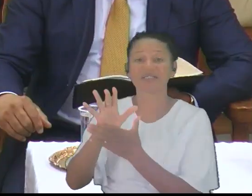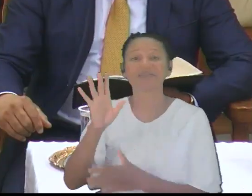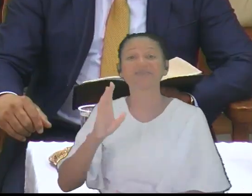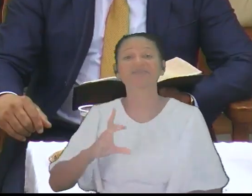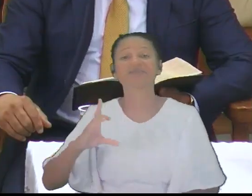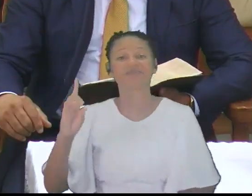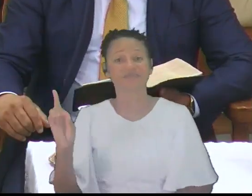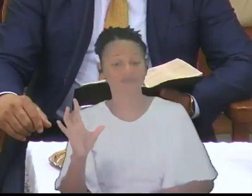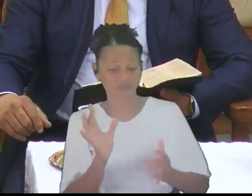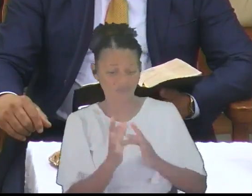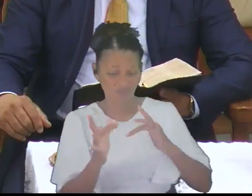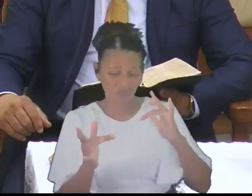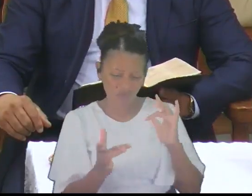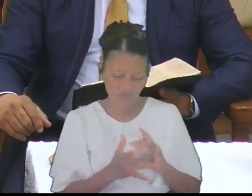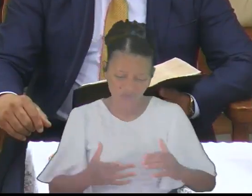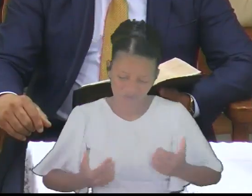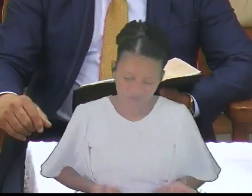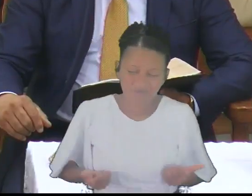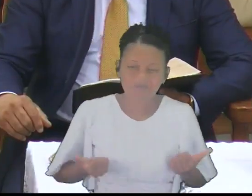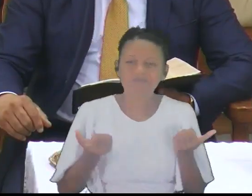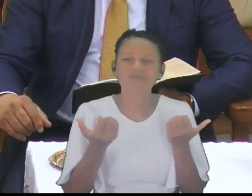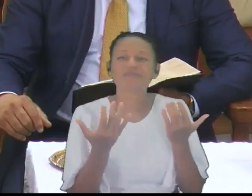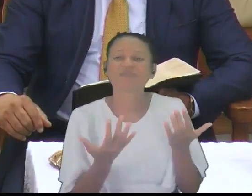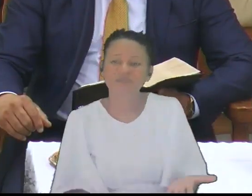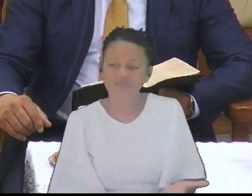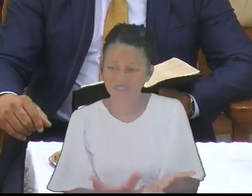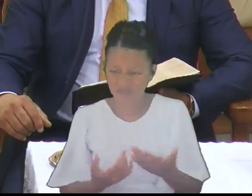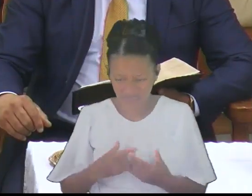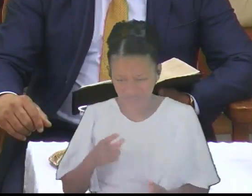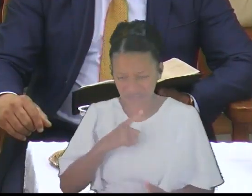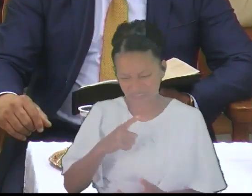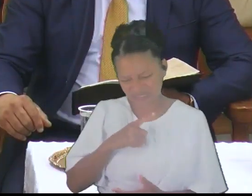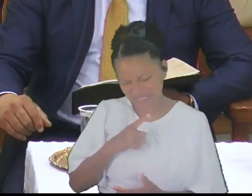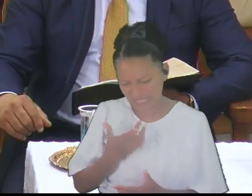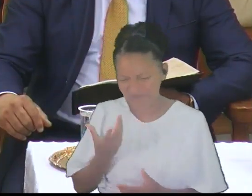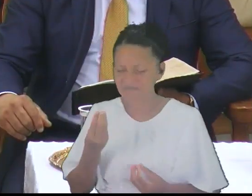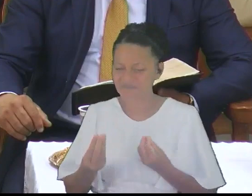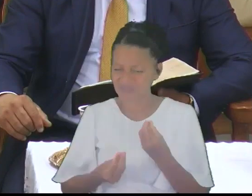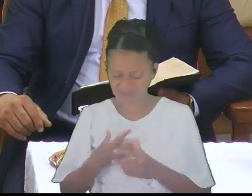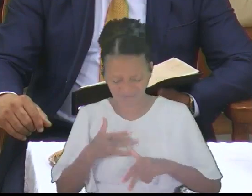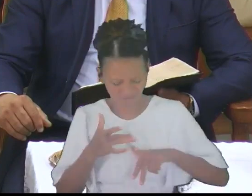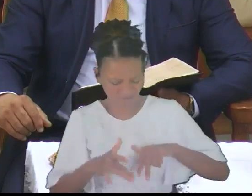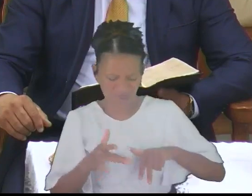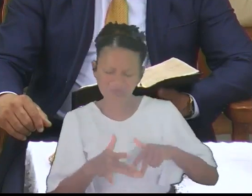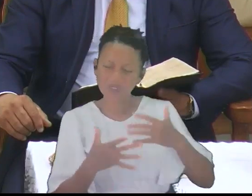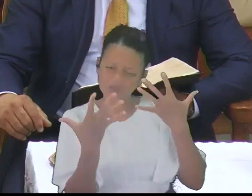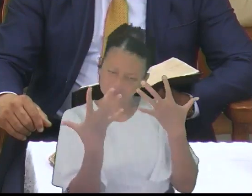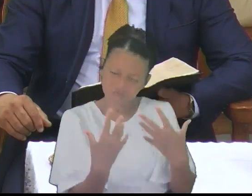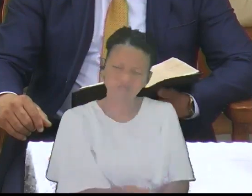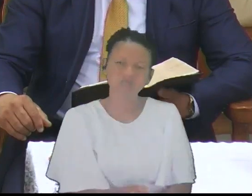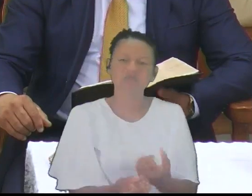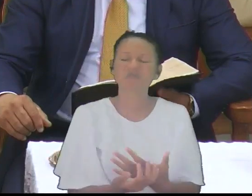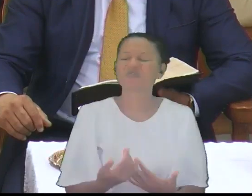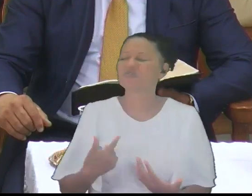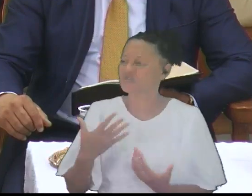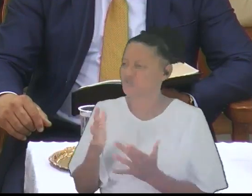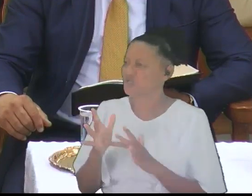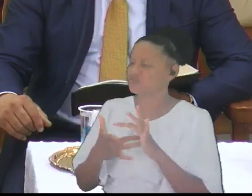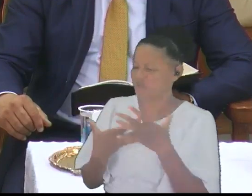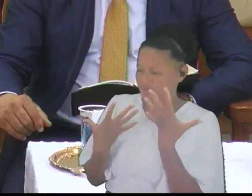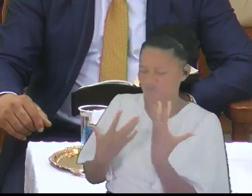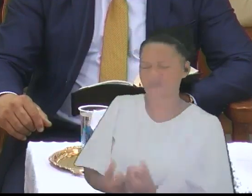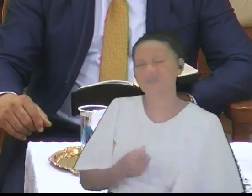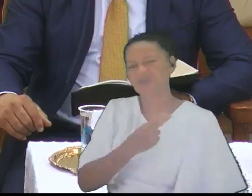Foi Jesus quem se ofereceu como vítima, foi Jesus quem se ofereceu como holocausto.